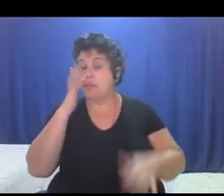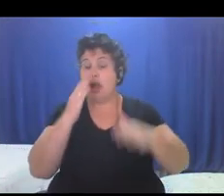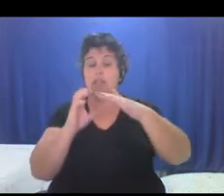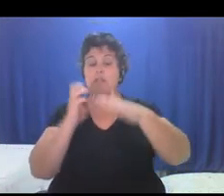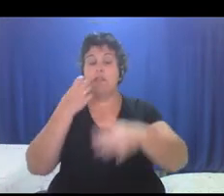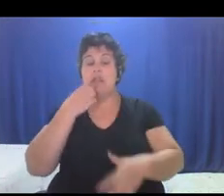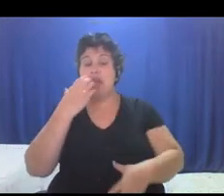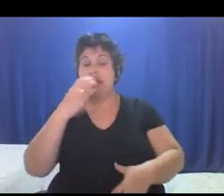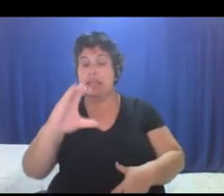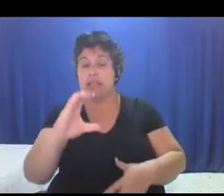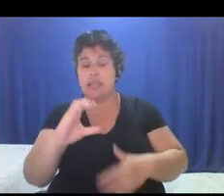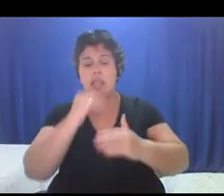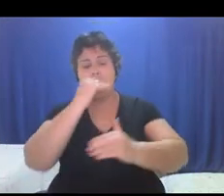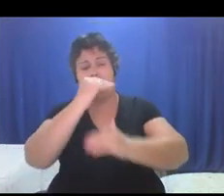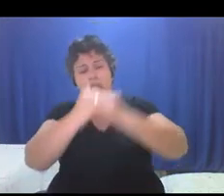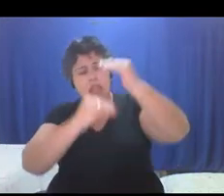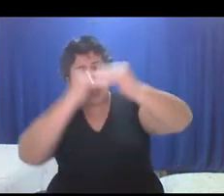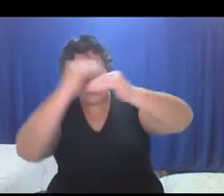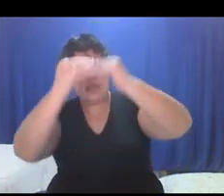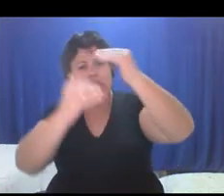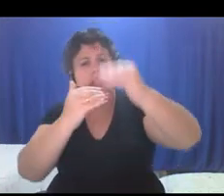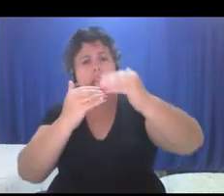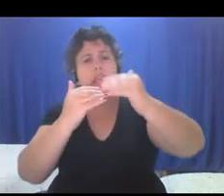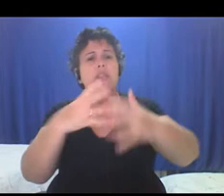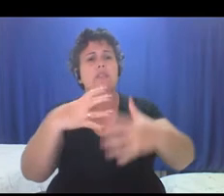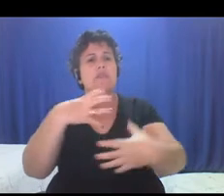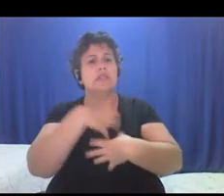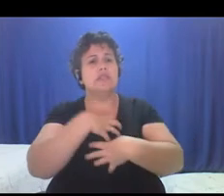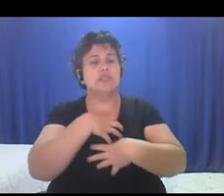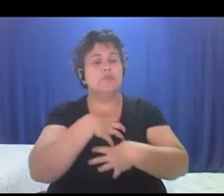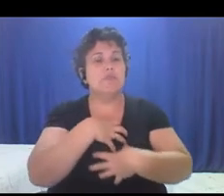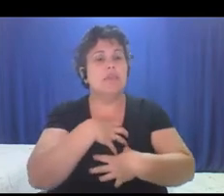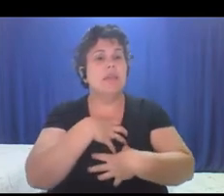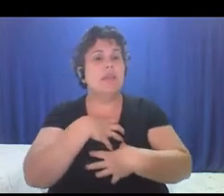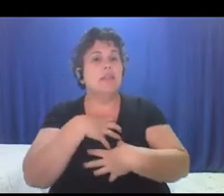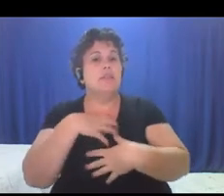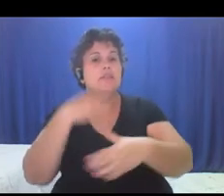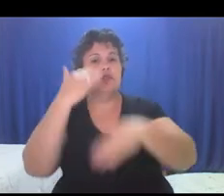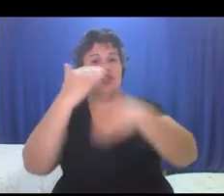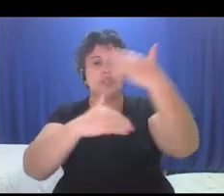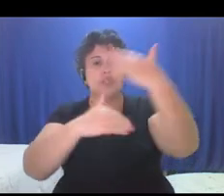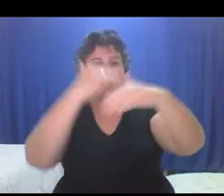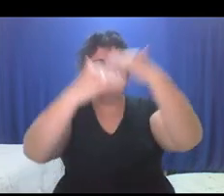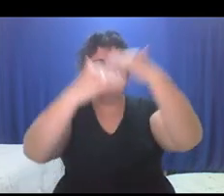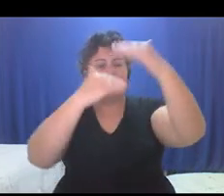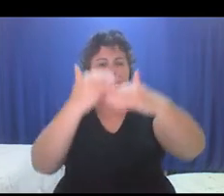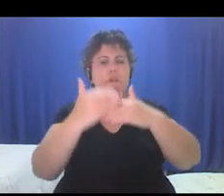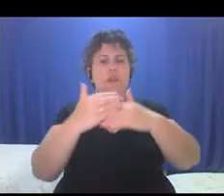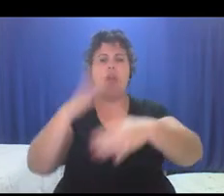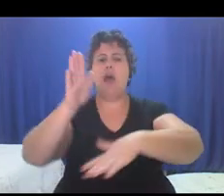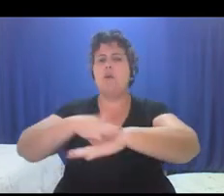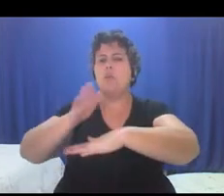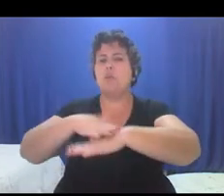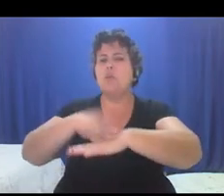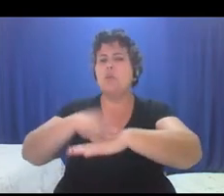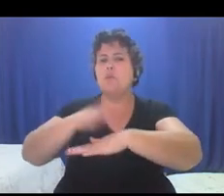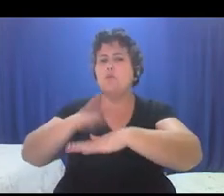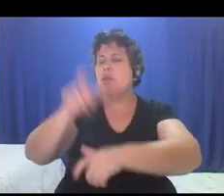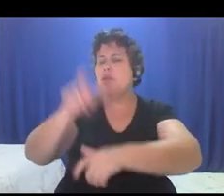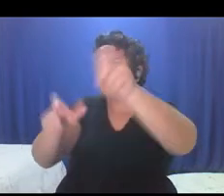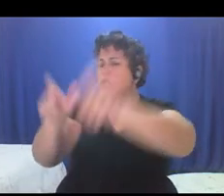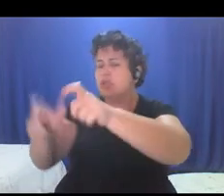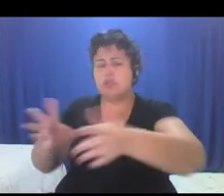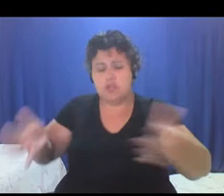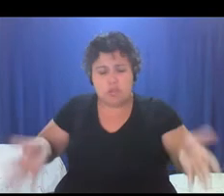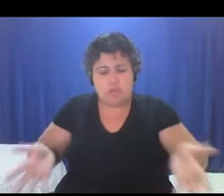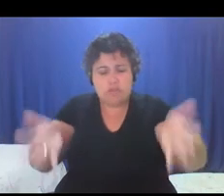né? De experimentação, de ter autonomia, de dar autonomia para as pessoas, de fomentar e usar